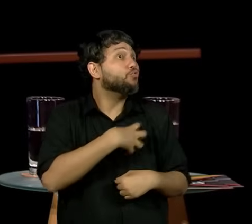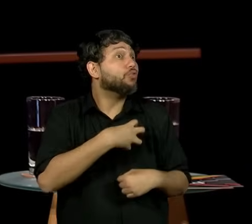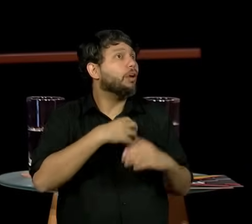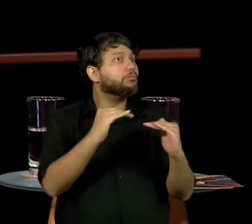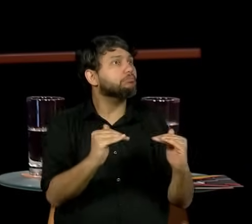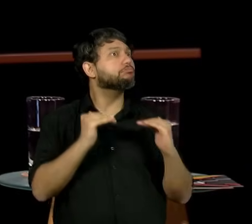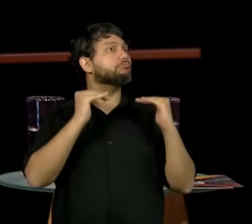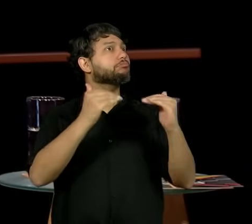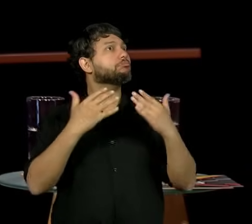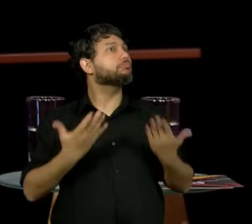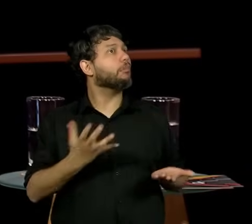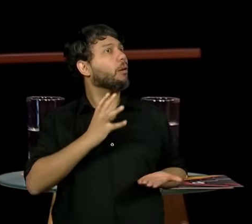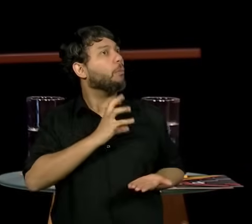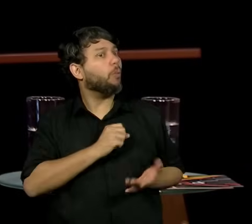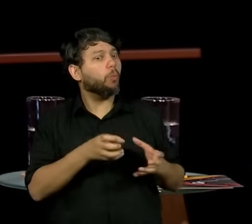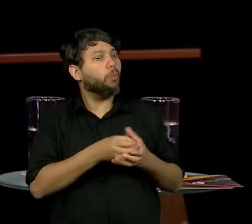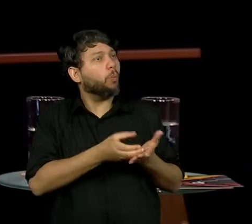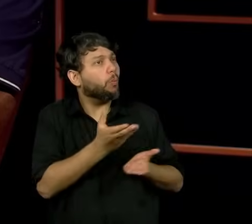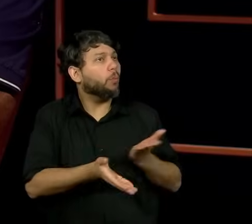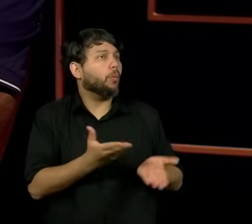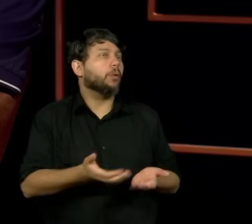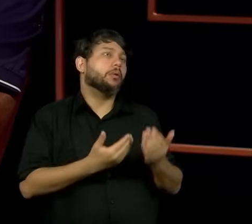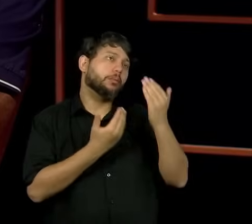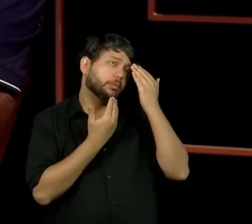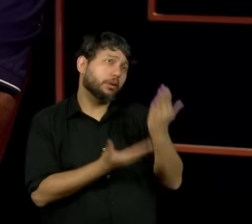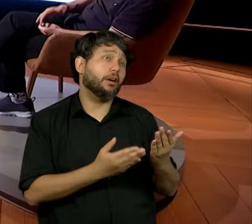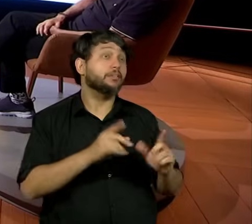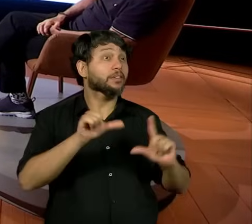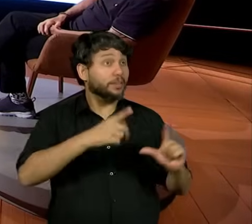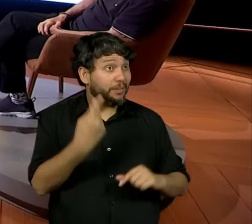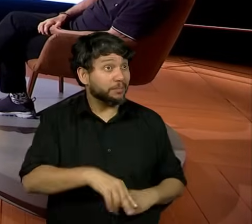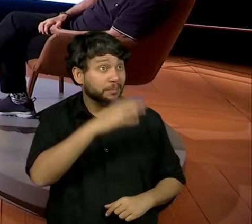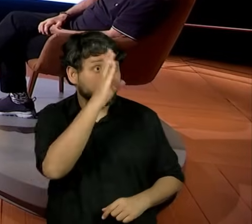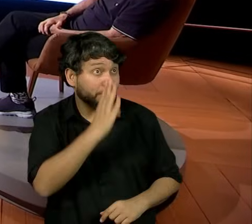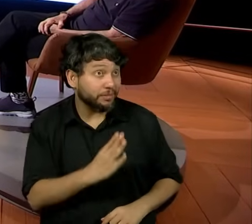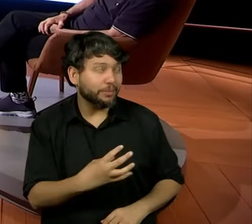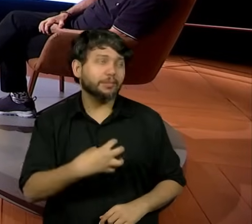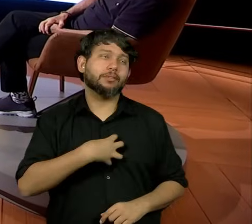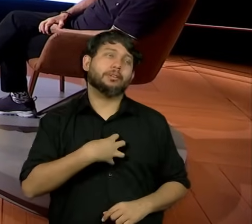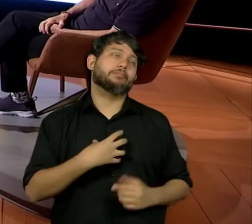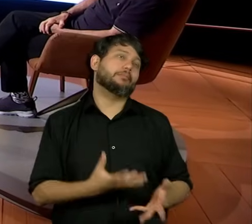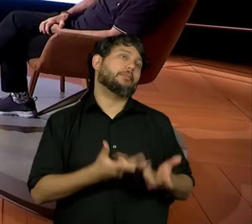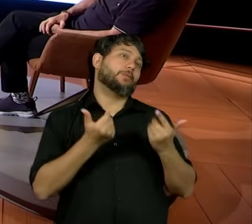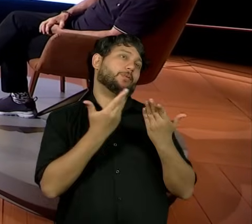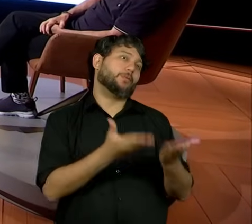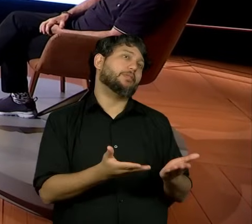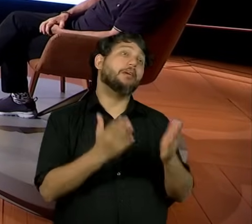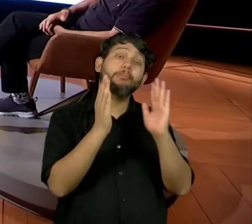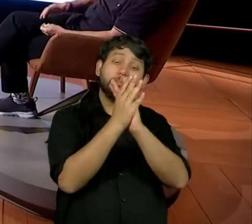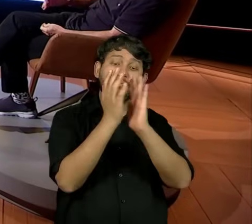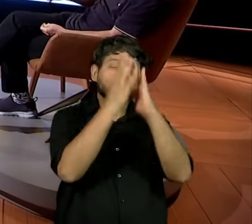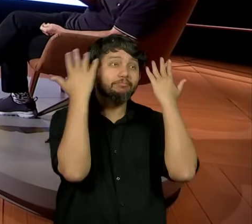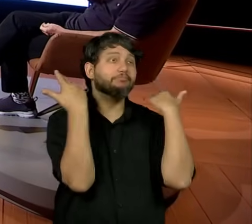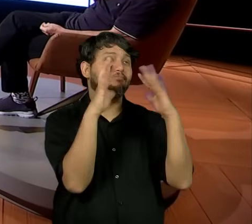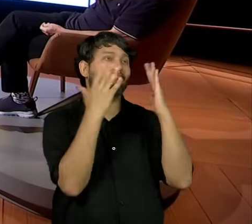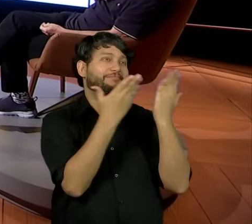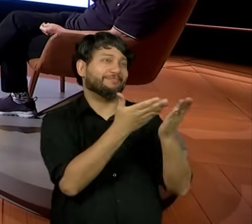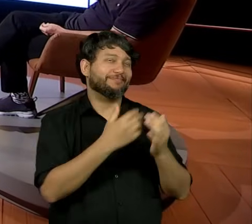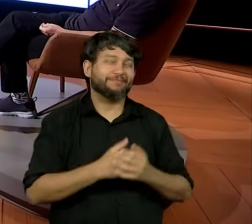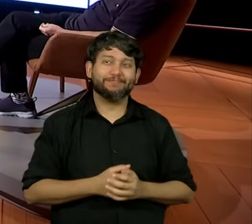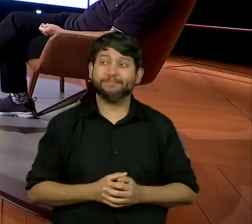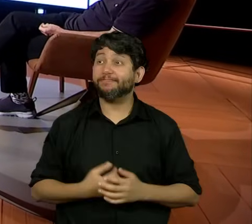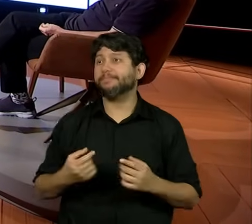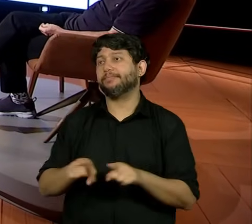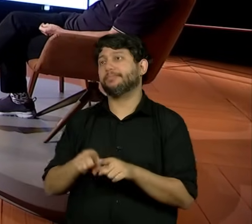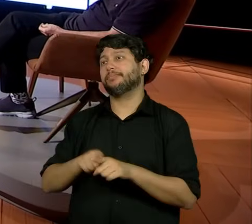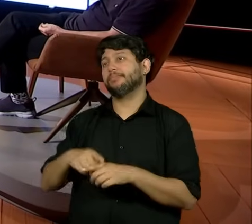pelas equipes e tal. Muito obrigado, Jacques. Acho que a televisão brasileira tem algo a agradecer a você, tem muito a agradecer a você. E eu queria